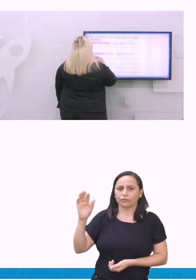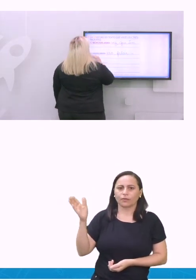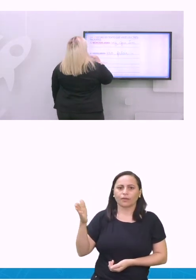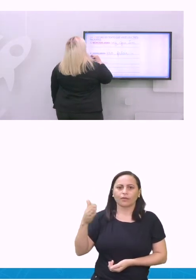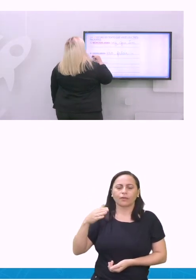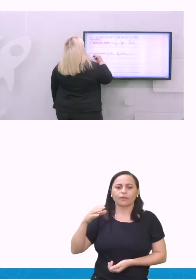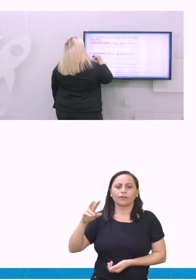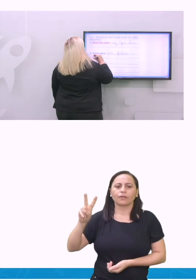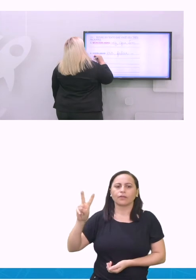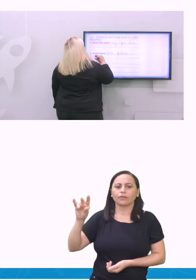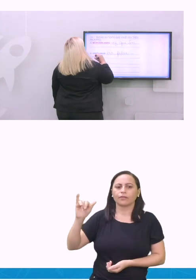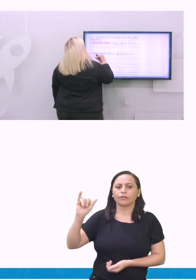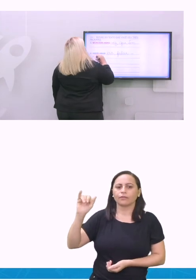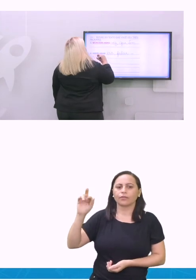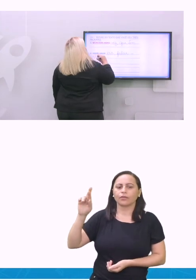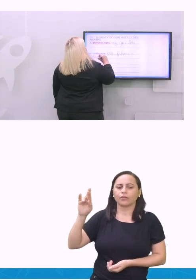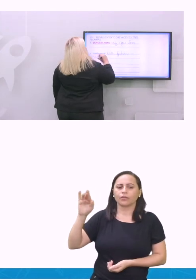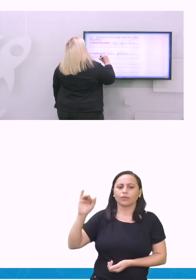e